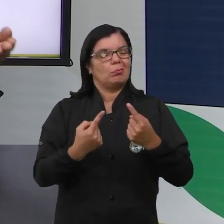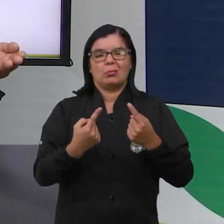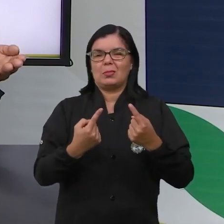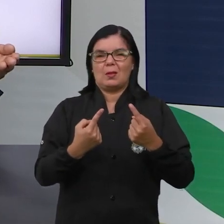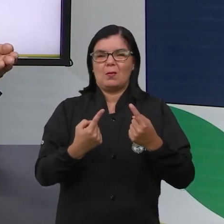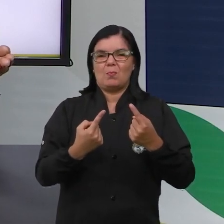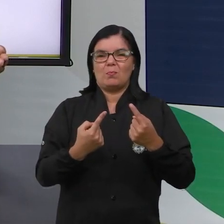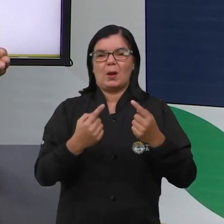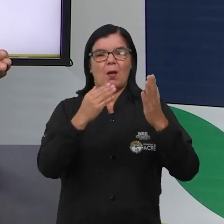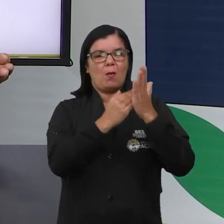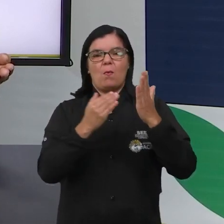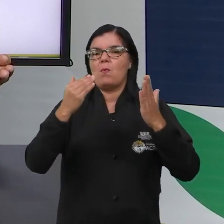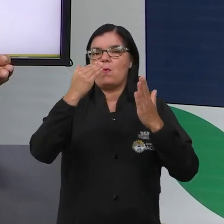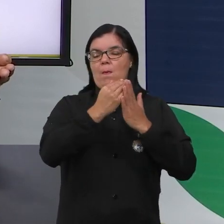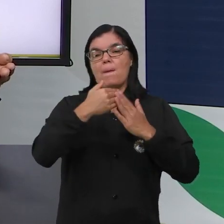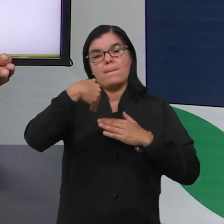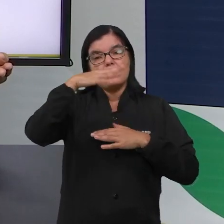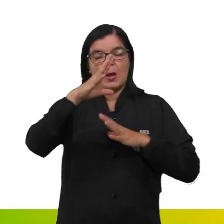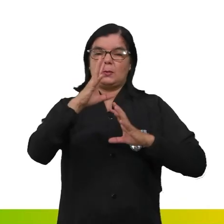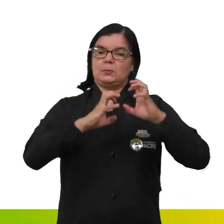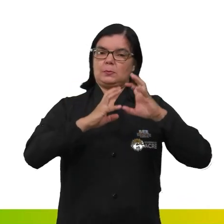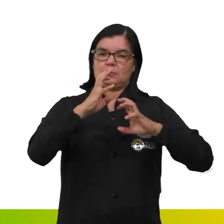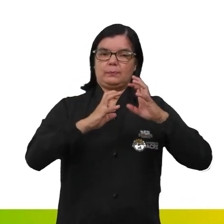caminho para promover mais conflitos.